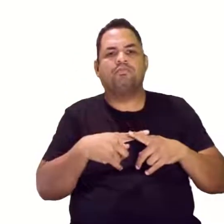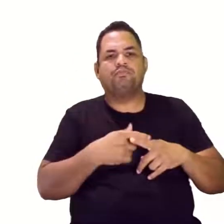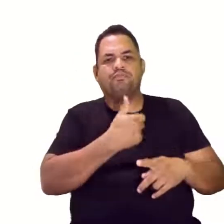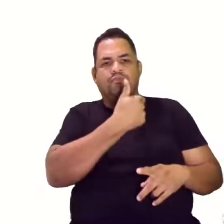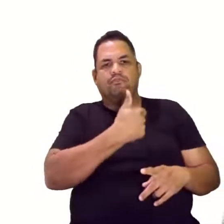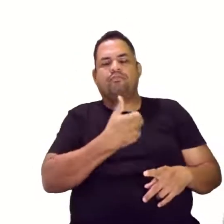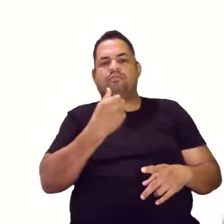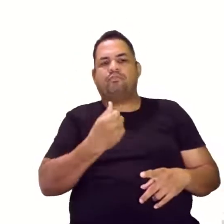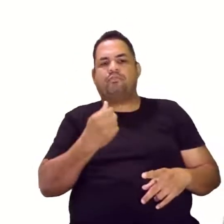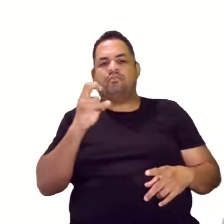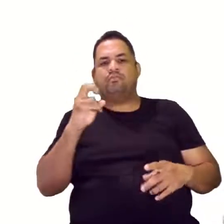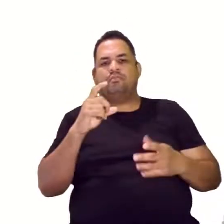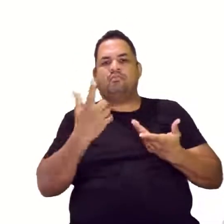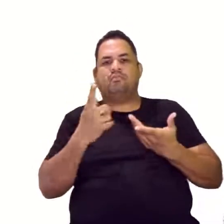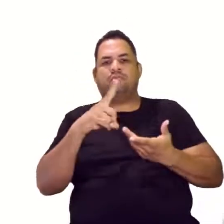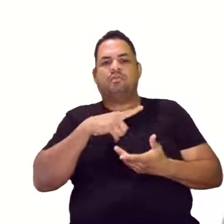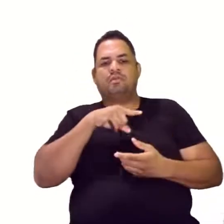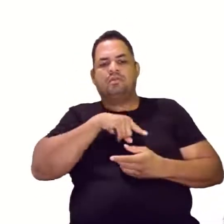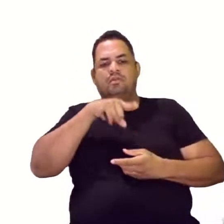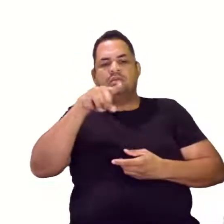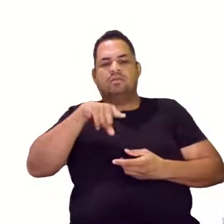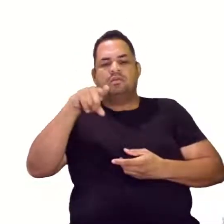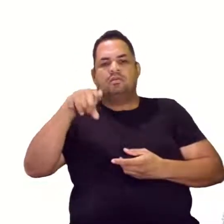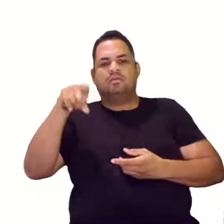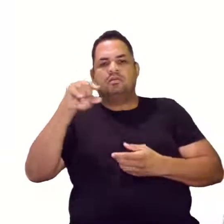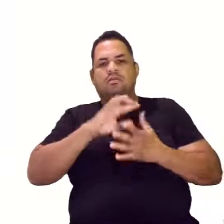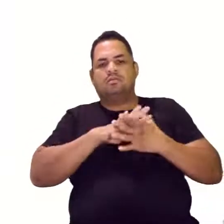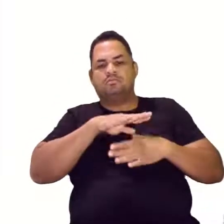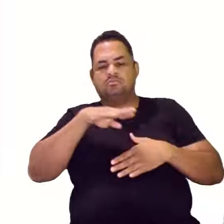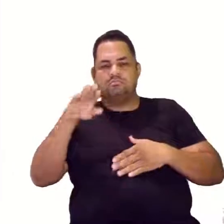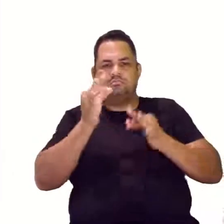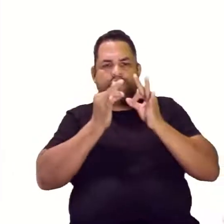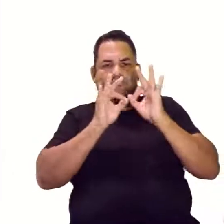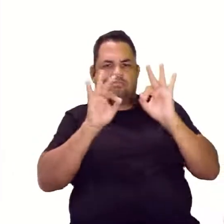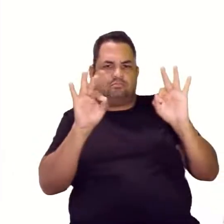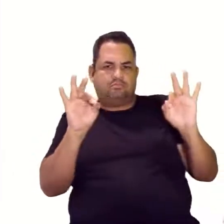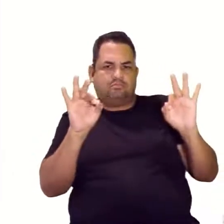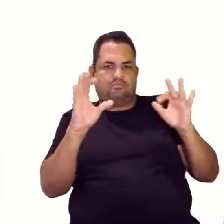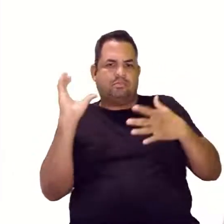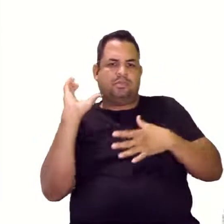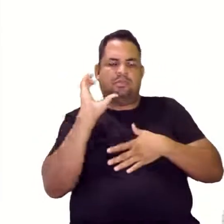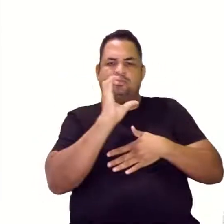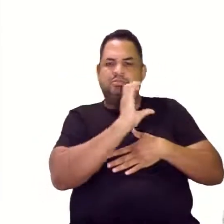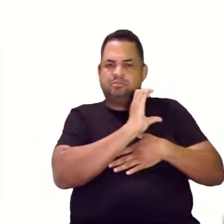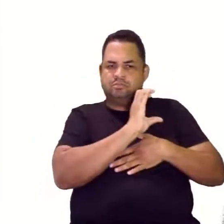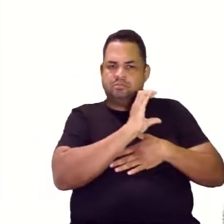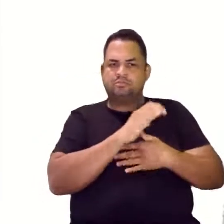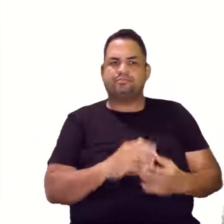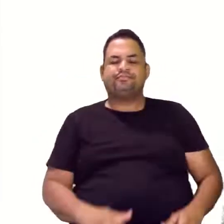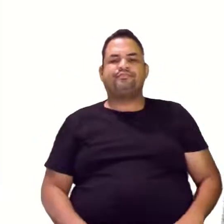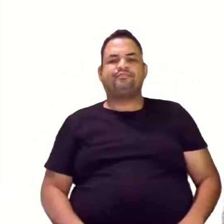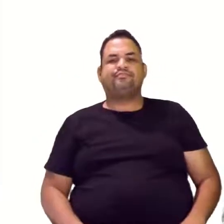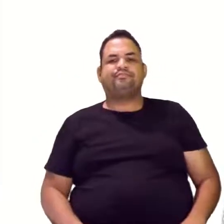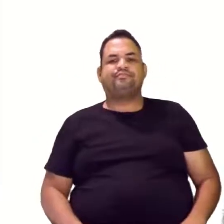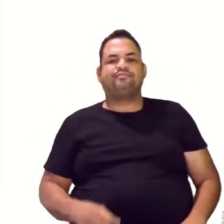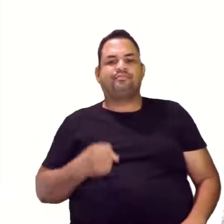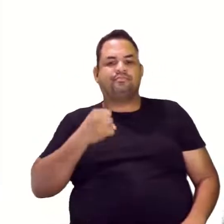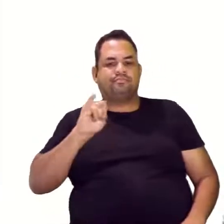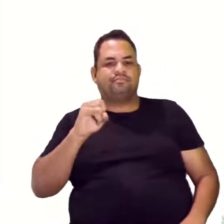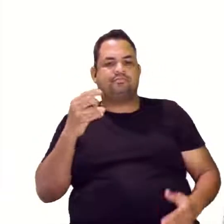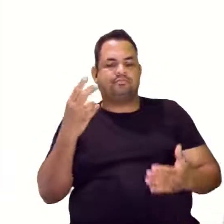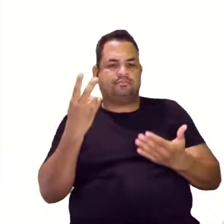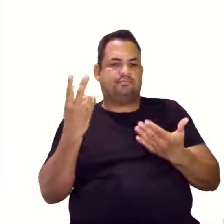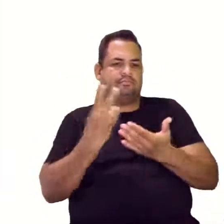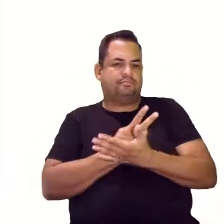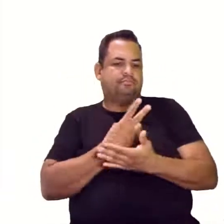questão 165, nós tivemos um gráfico bem simples de ser feito, bem rápido de ser analisado. Se você erra aquela